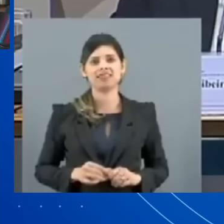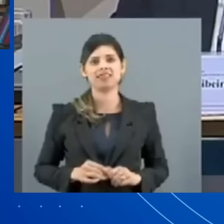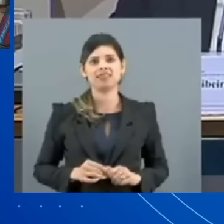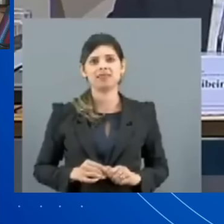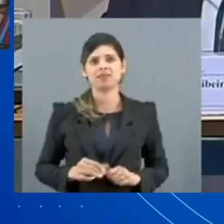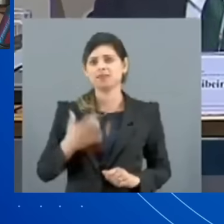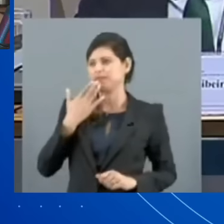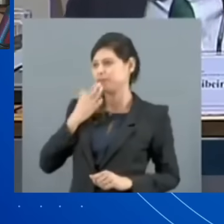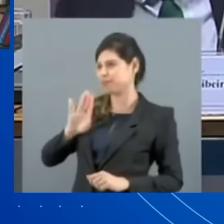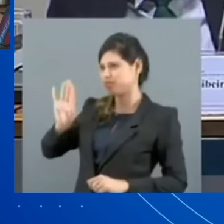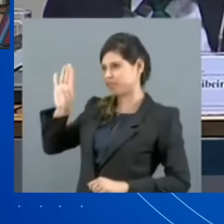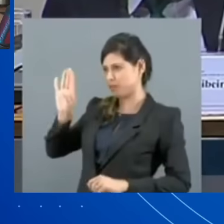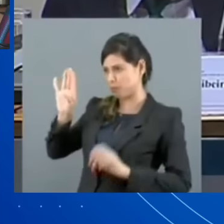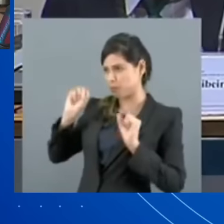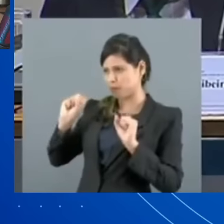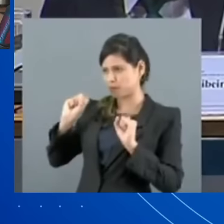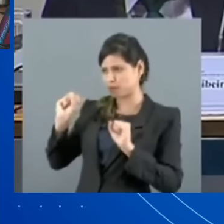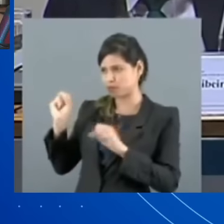Felipe.